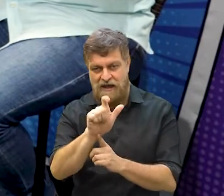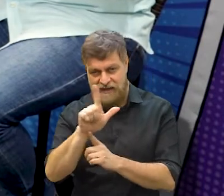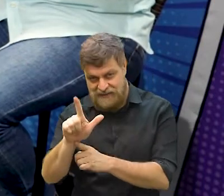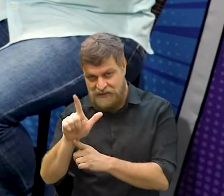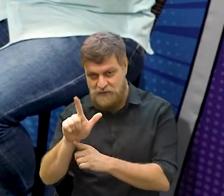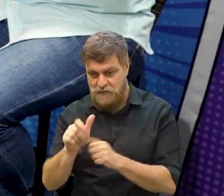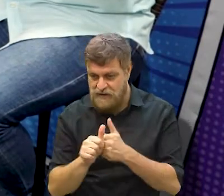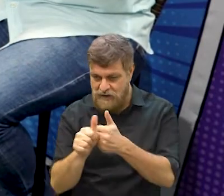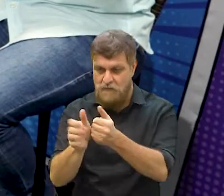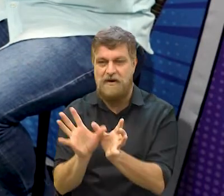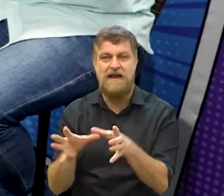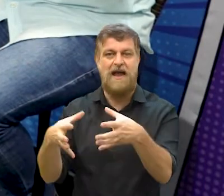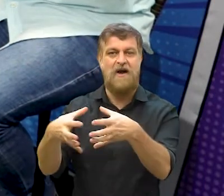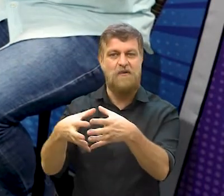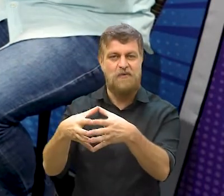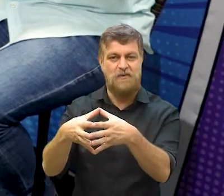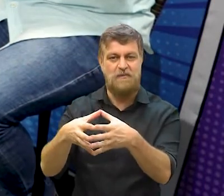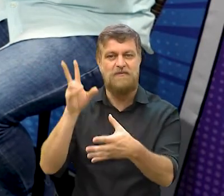turminha dele.